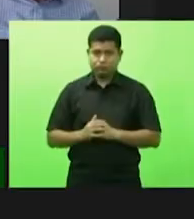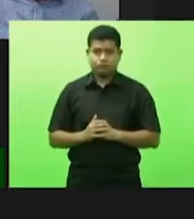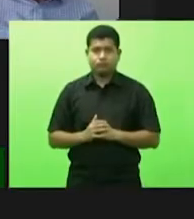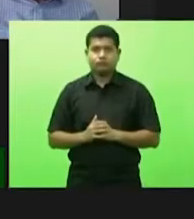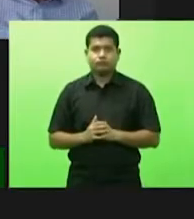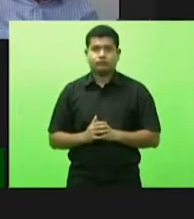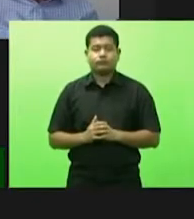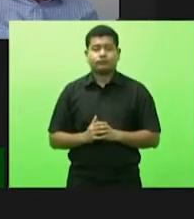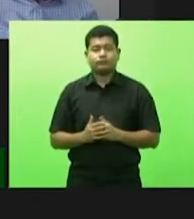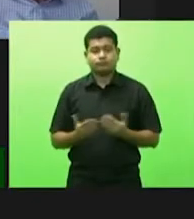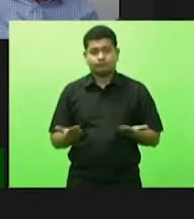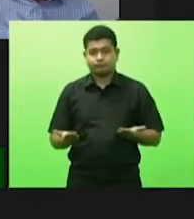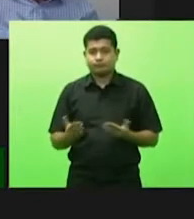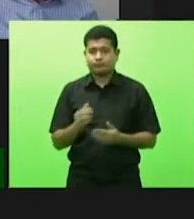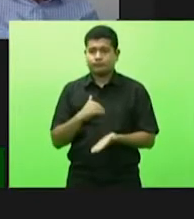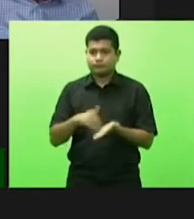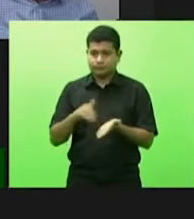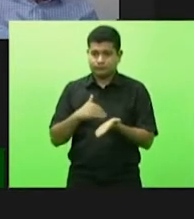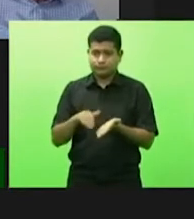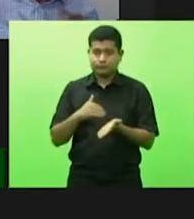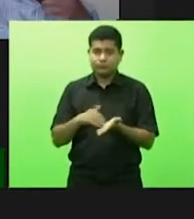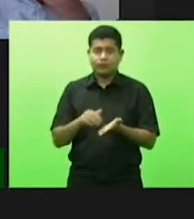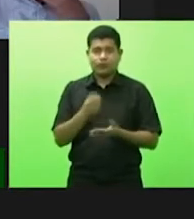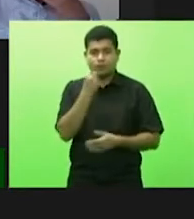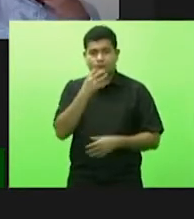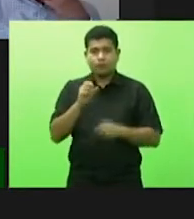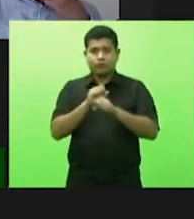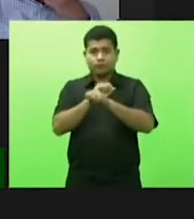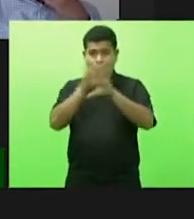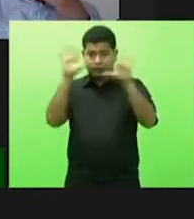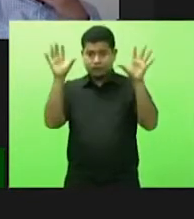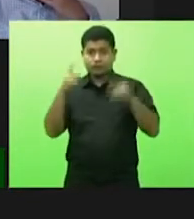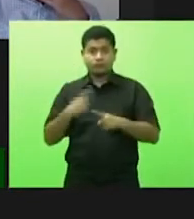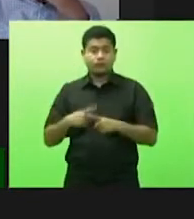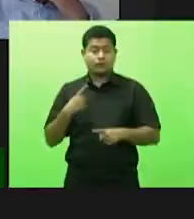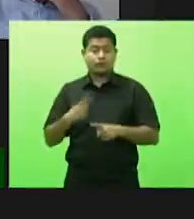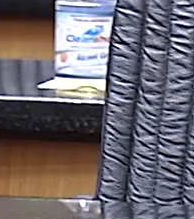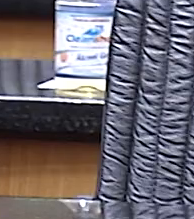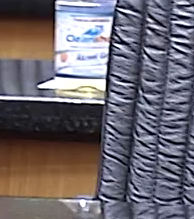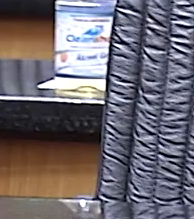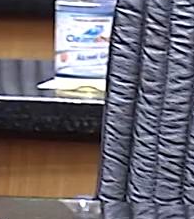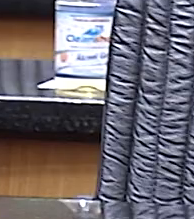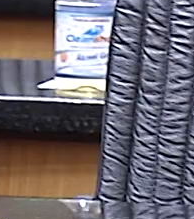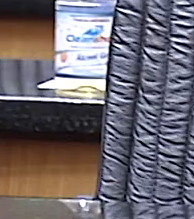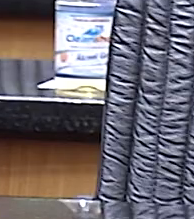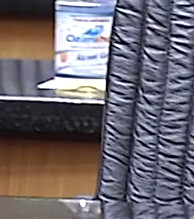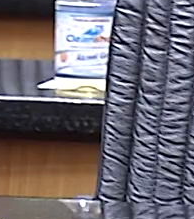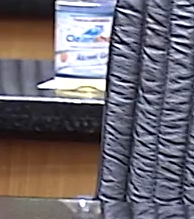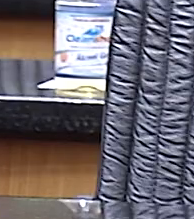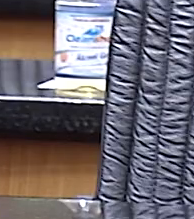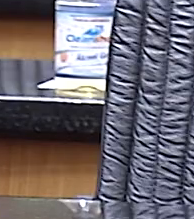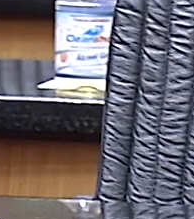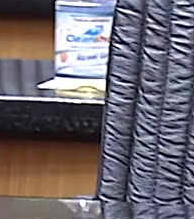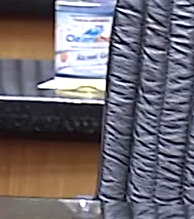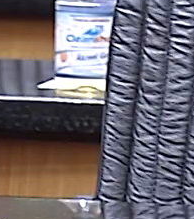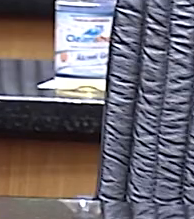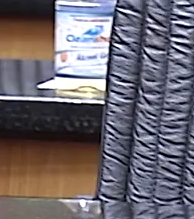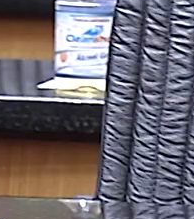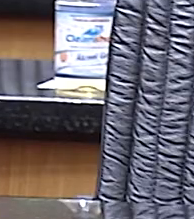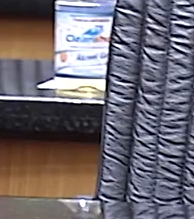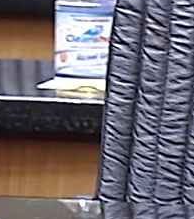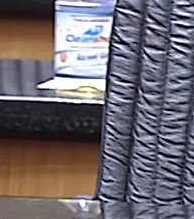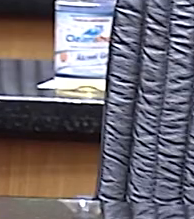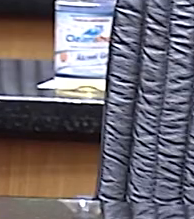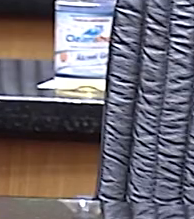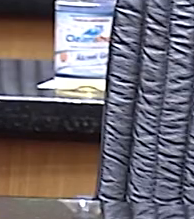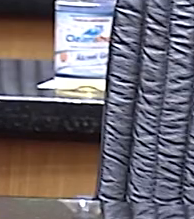federal. André Mota Ribeiro lembrou que a vacinação é realizada pelos municípios e que cabe a eles informar os quantitativos